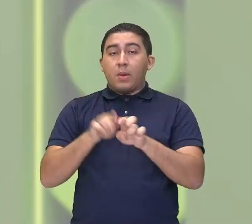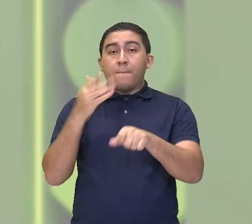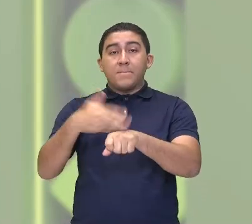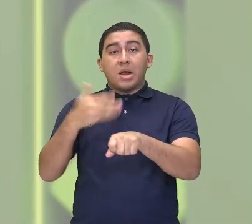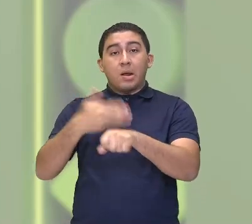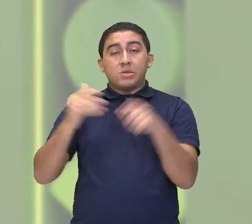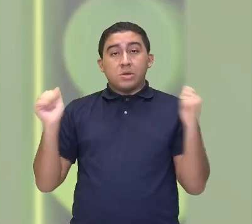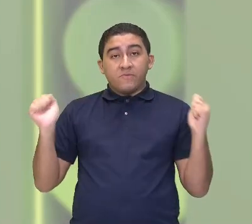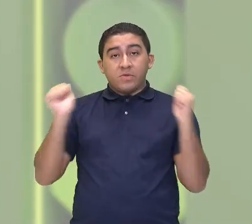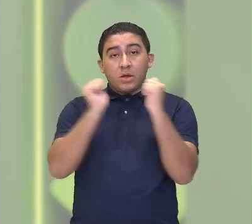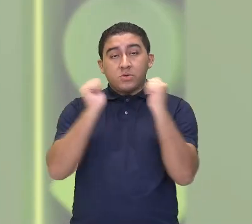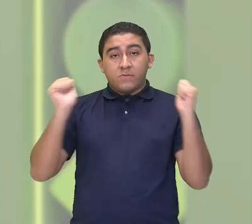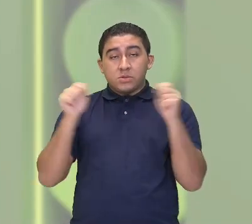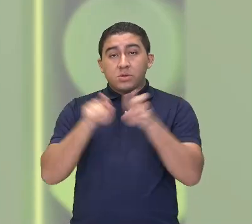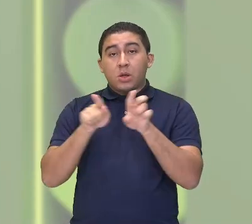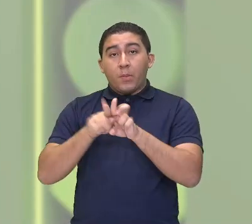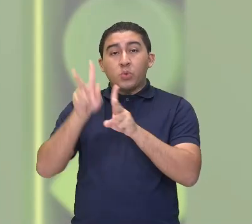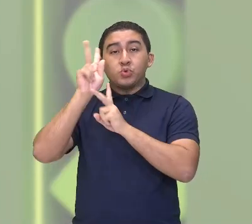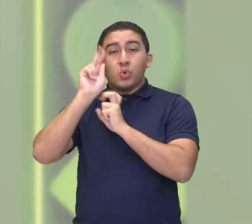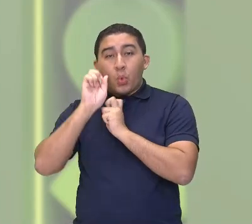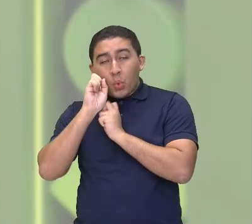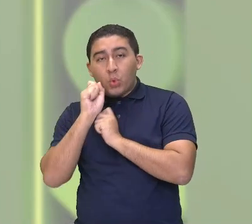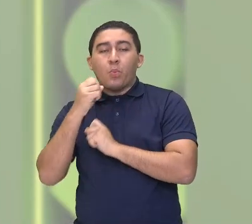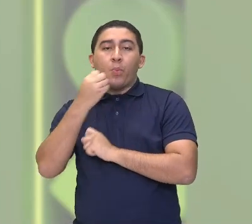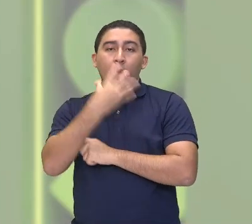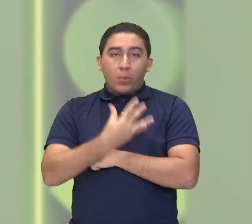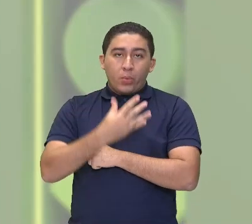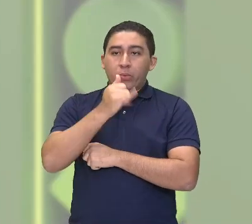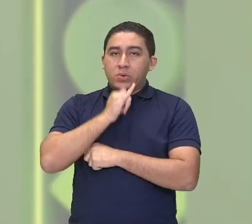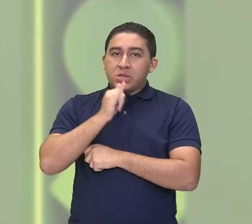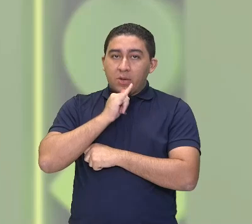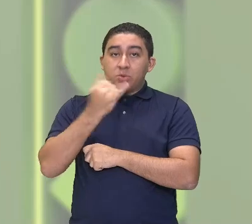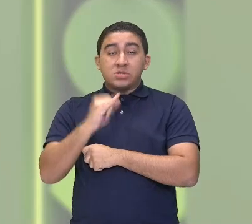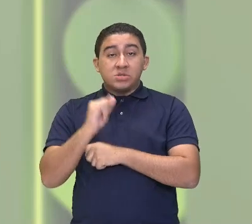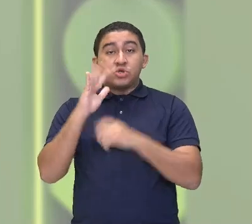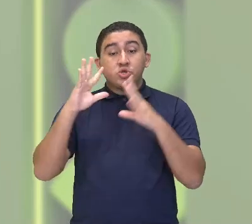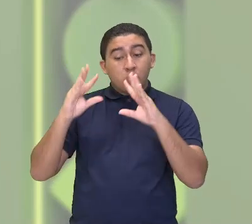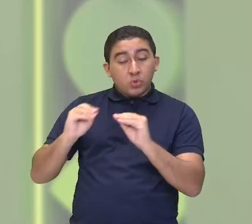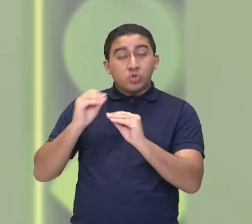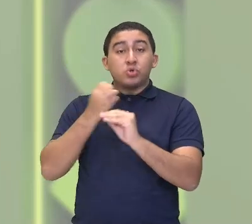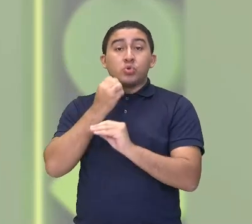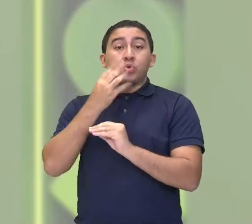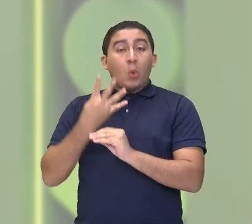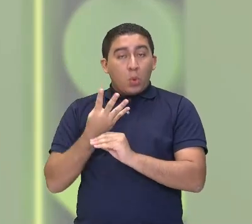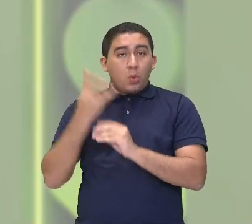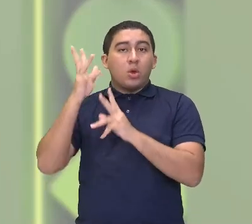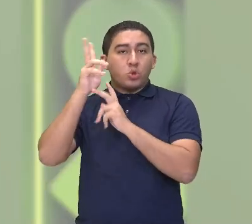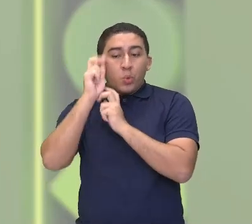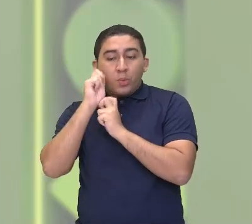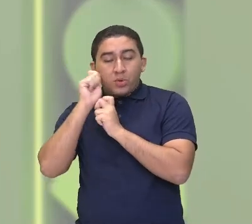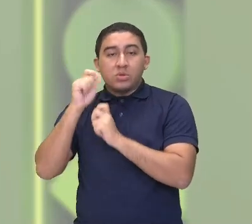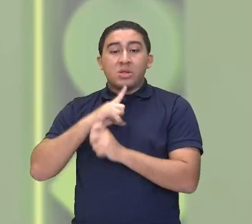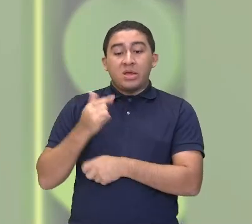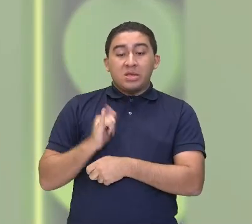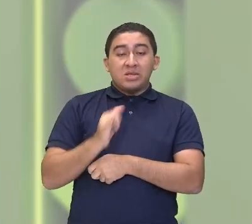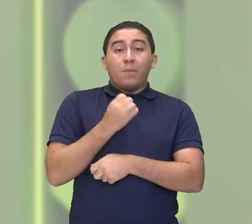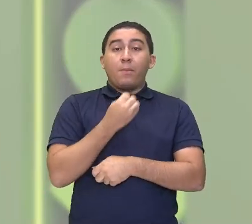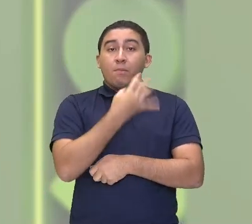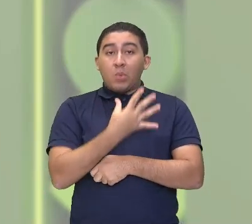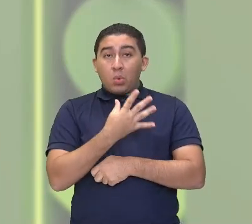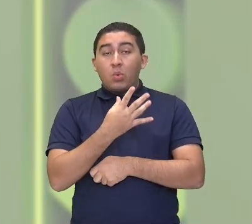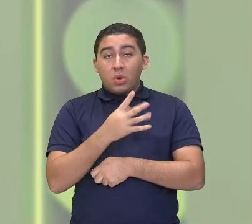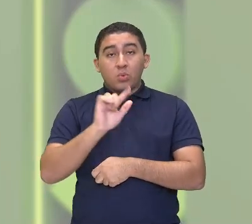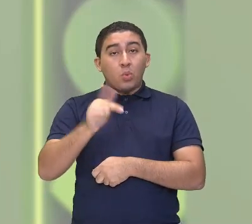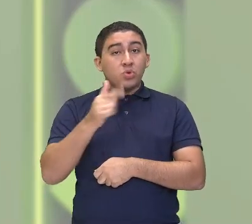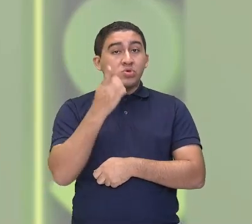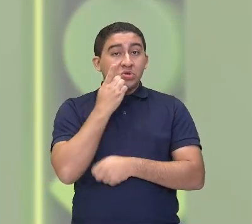um sono bom, né? Uma noite ali bem dormida, por exemplo, vai nos ajudar bastante a repor as energias e também, né, acalmar ali